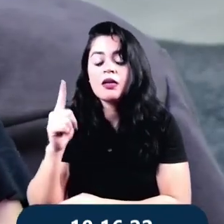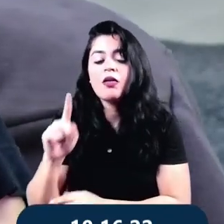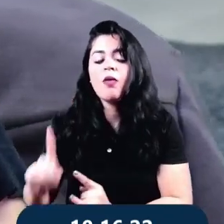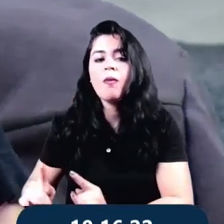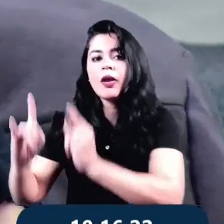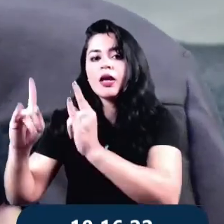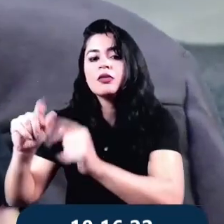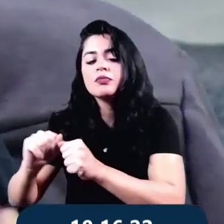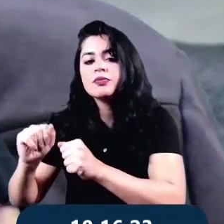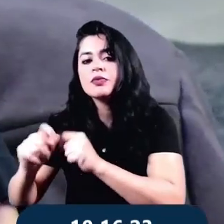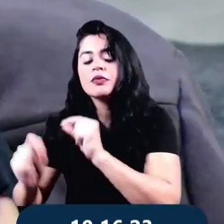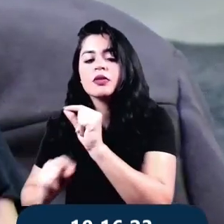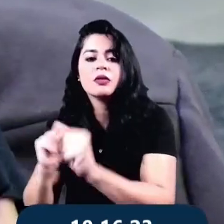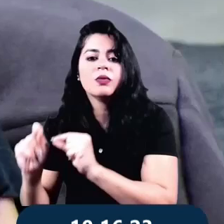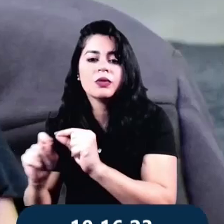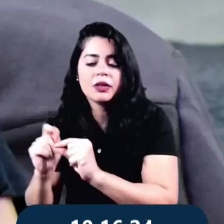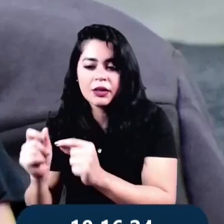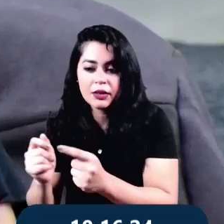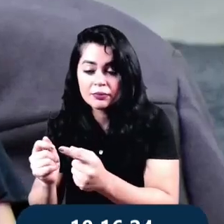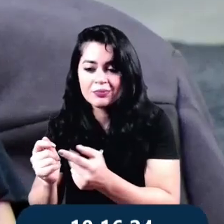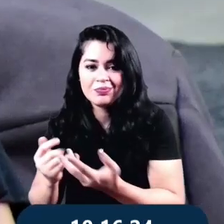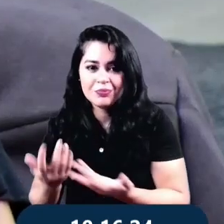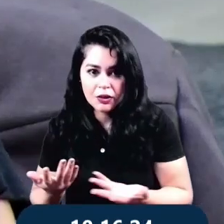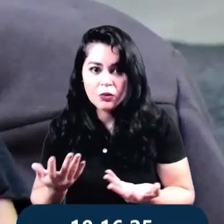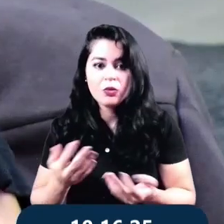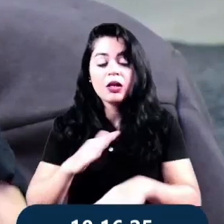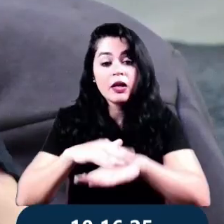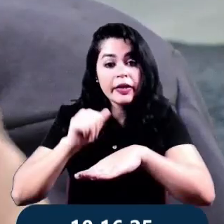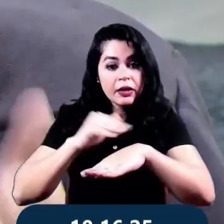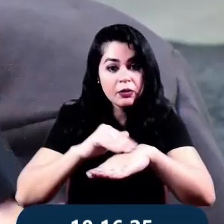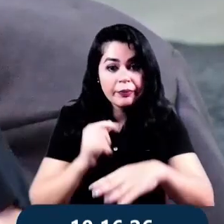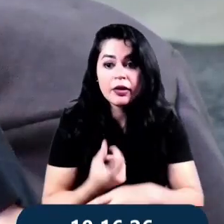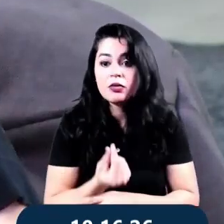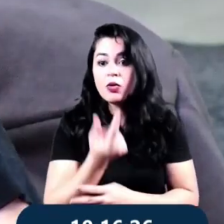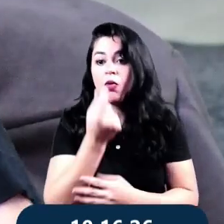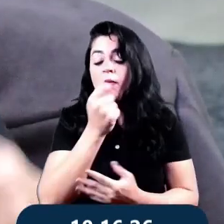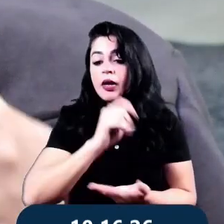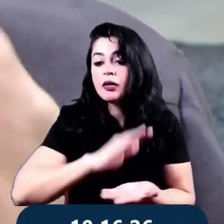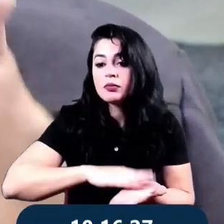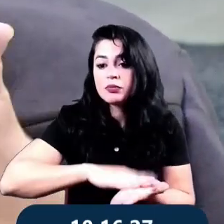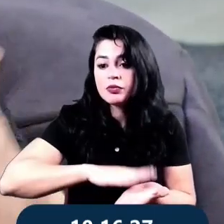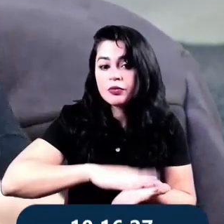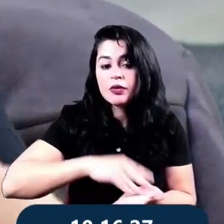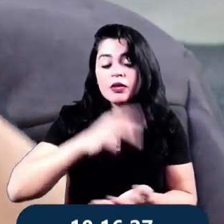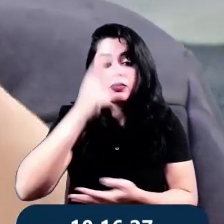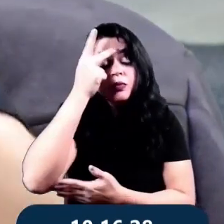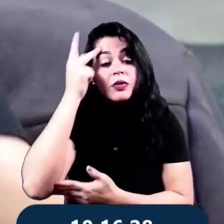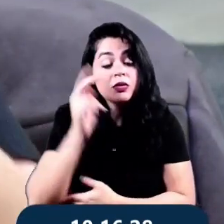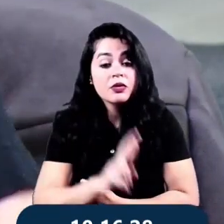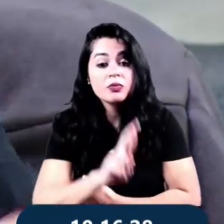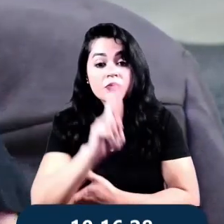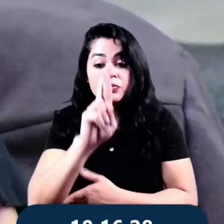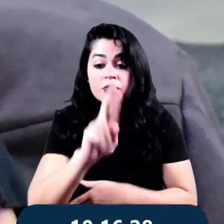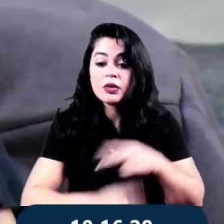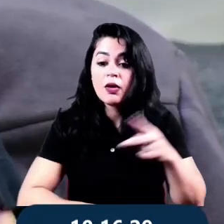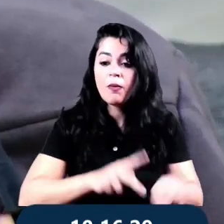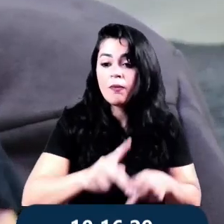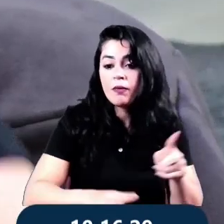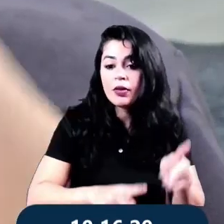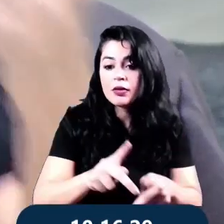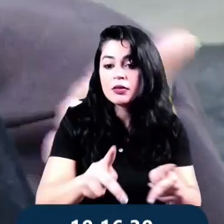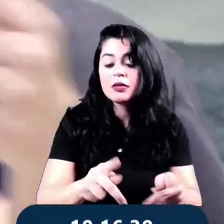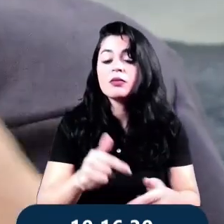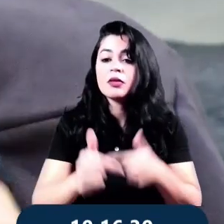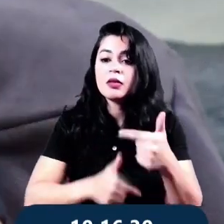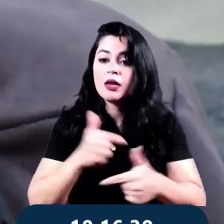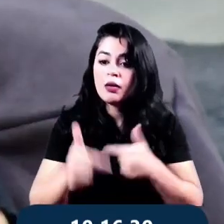chamamento, cobrando um valor absurdo dos artesãos, da população que trabalha com cultura,